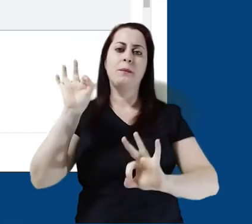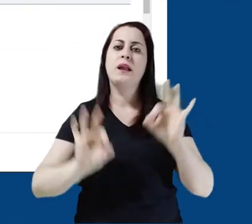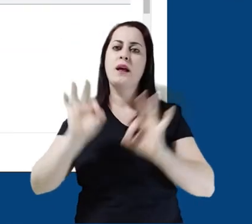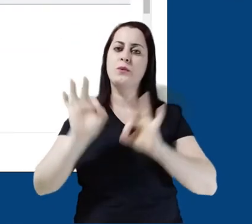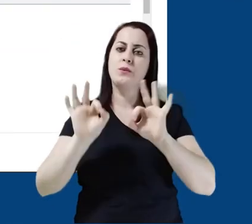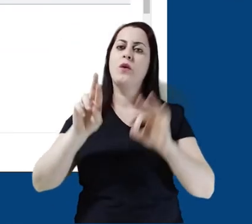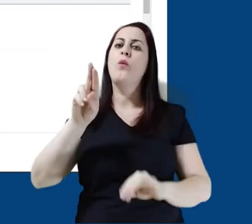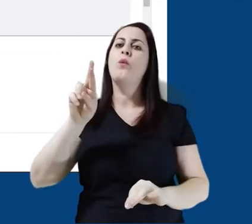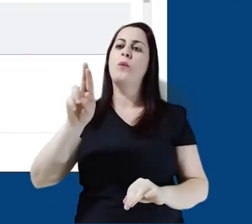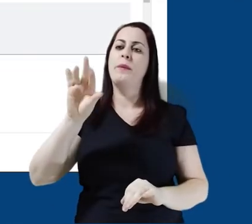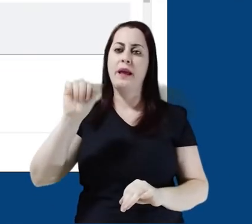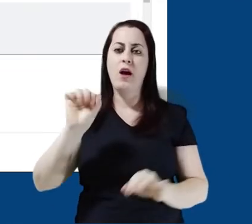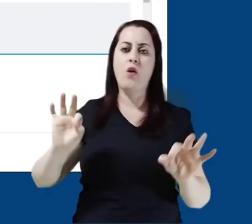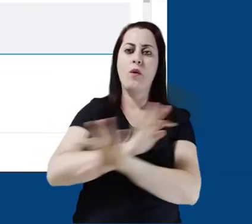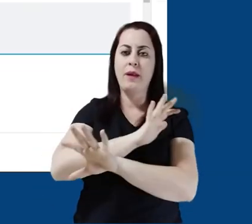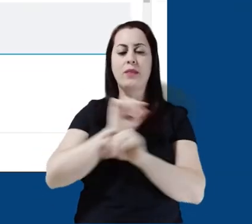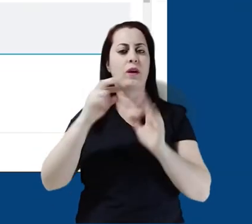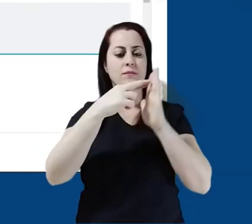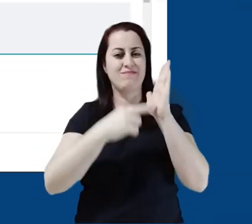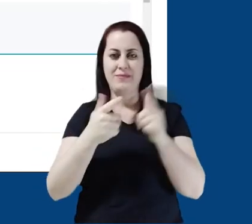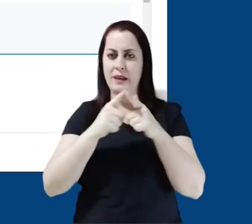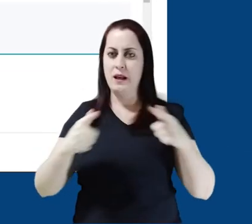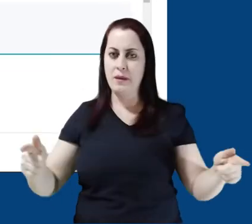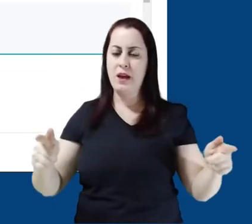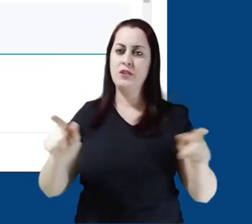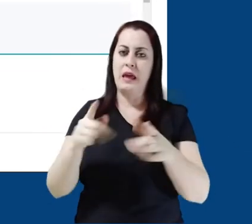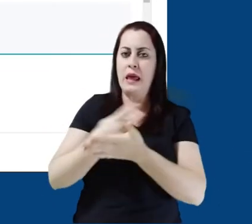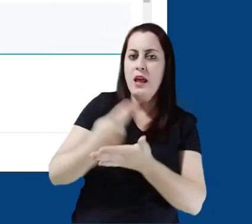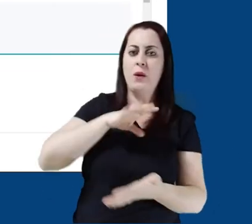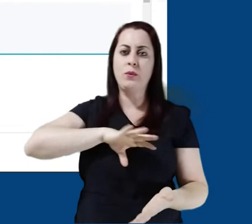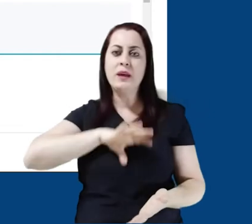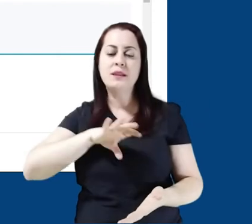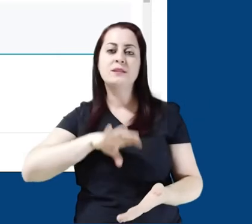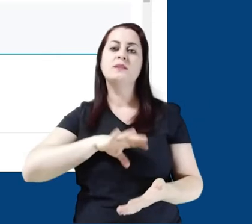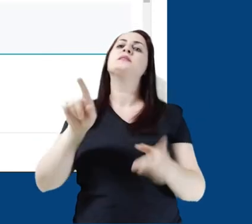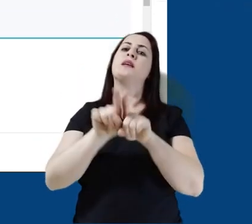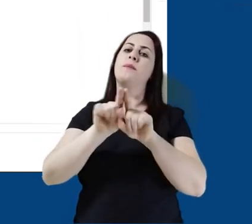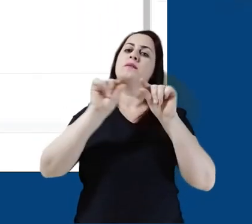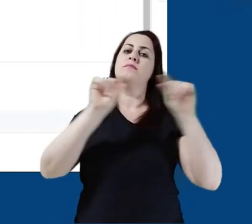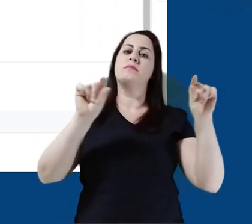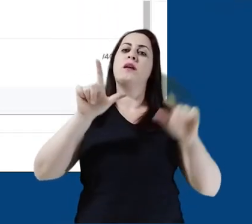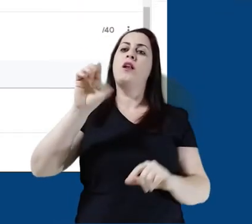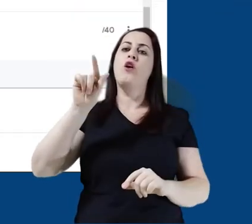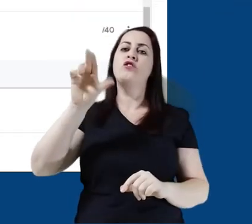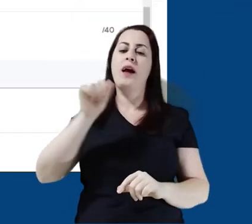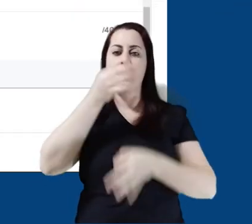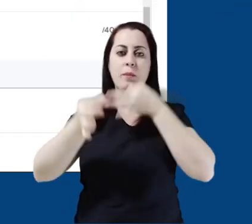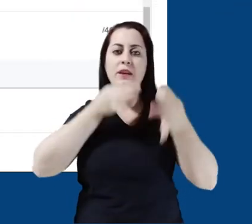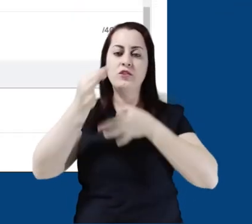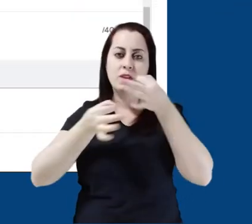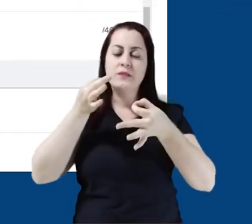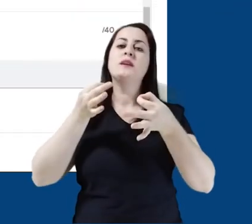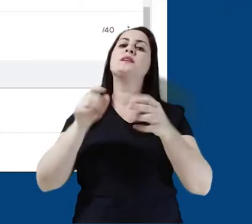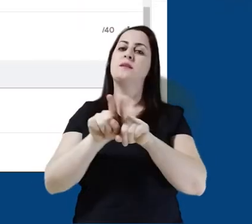a cobra eu deixei preparada com uma rublica completa além do critério de gramática e o de português também adicionei o critério lógica